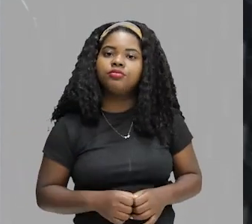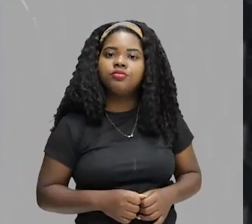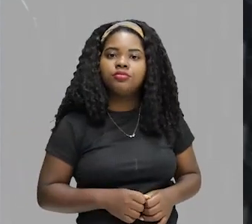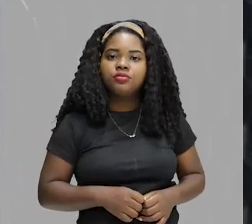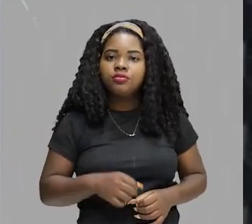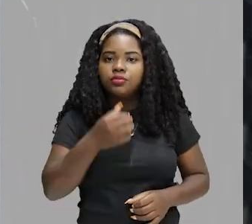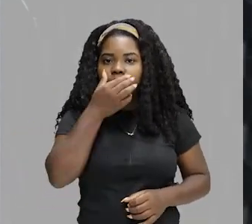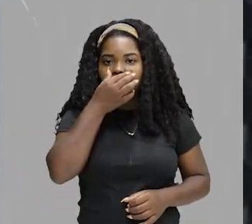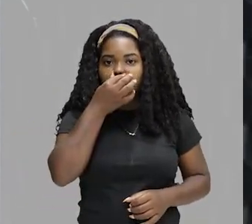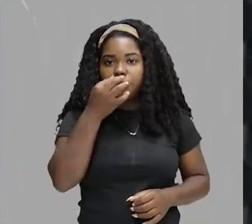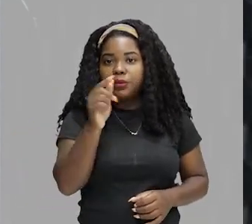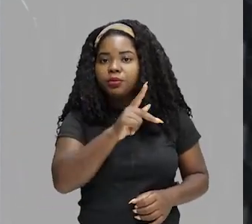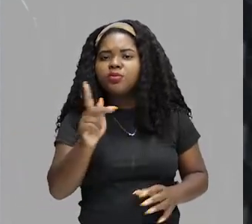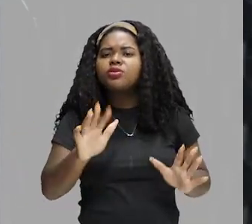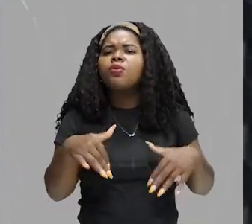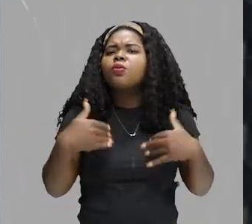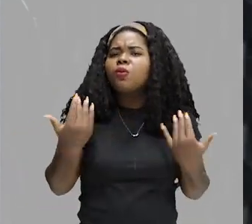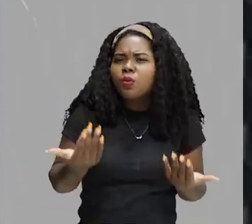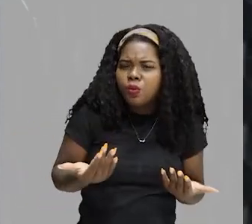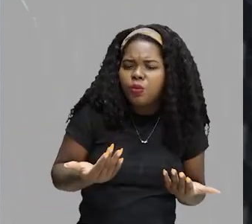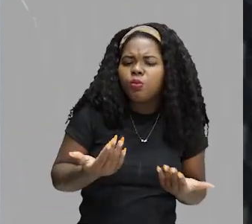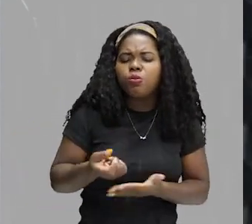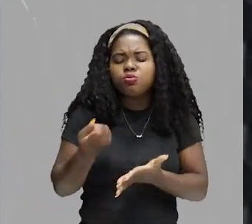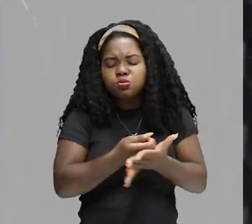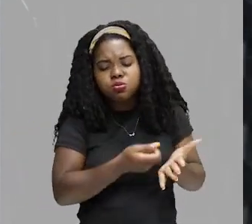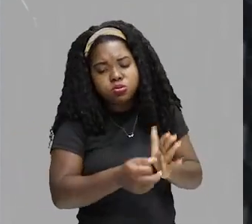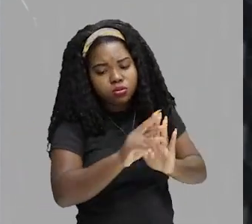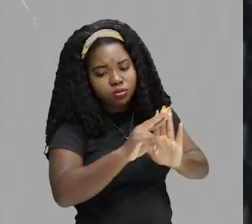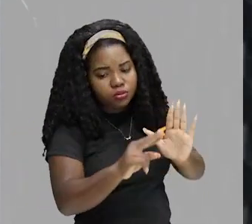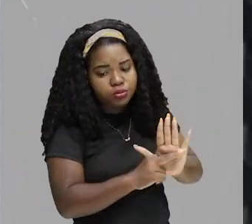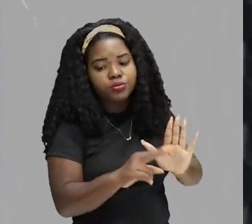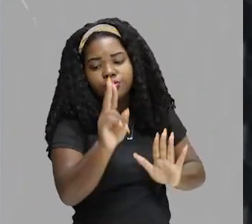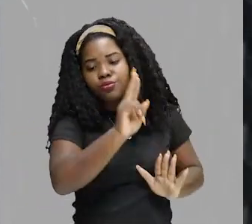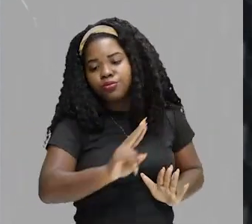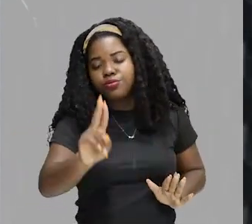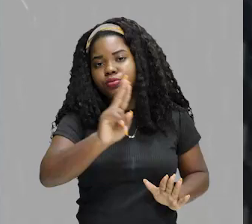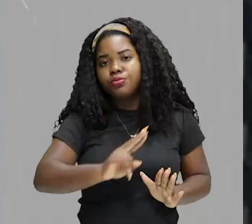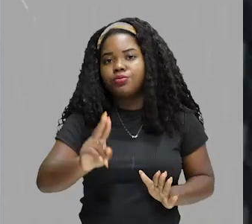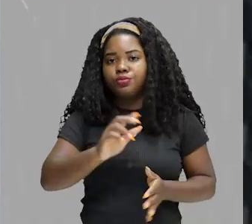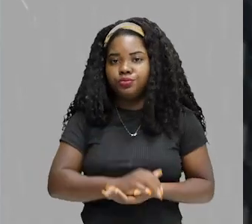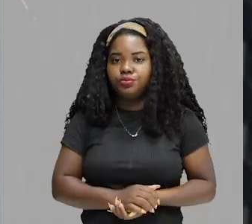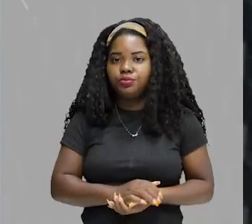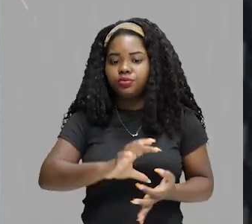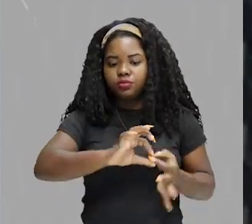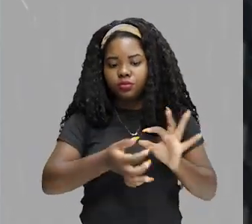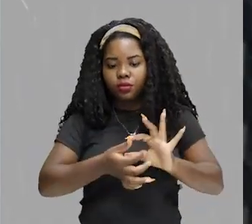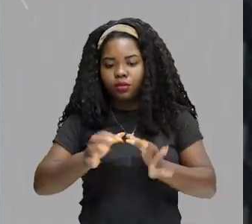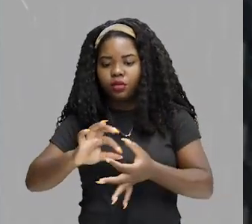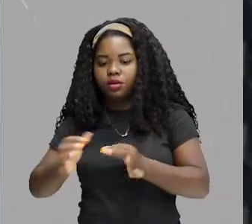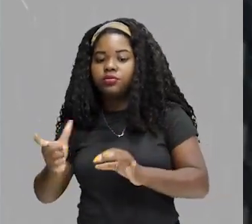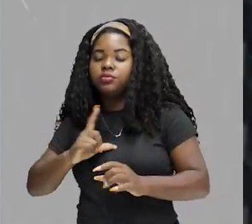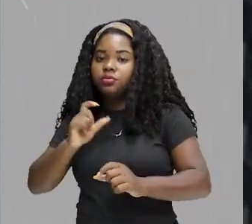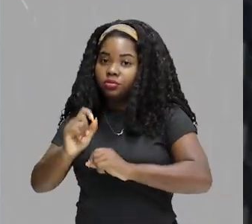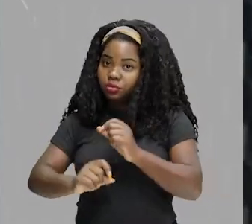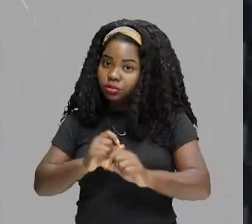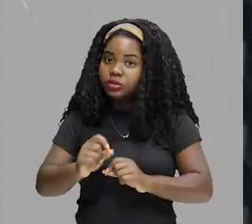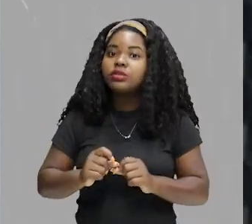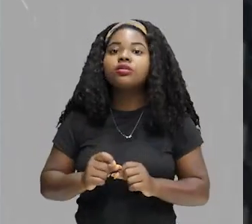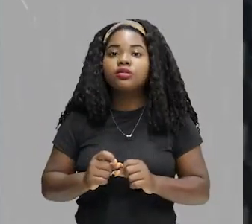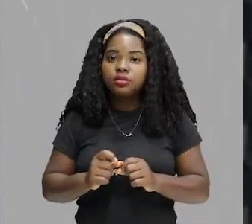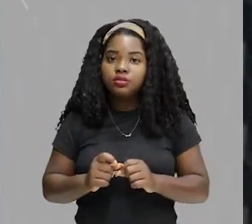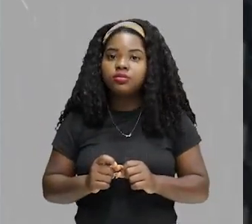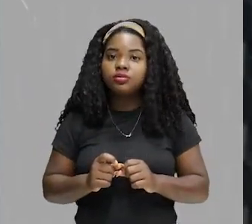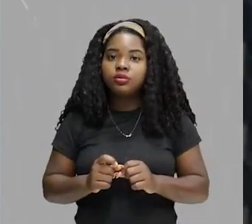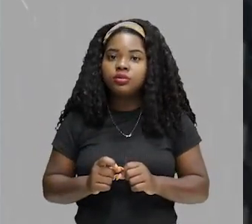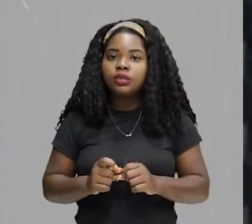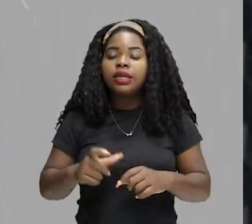3x3. Professor, quais são os critérios utilizados para uma modalidade se tornar olímpica? Ela tem que ser atrativa.